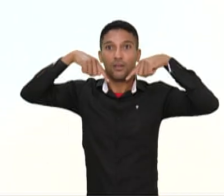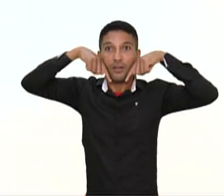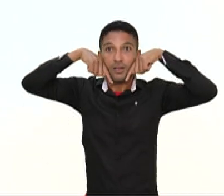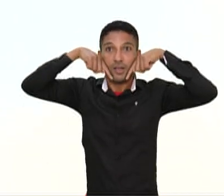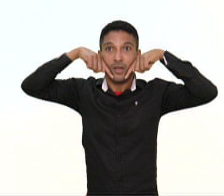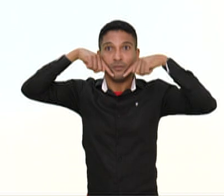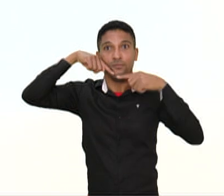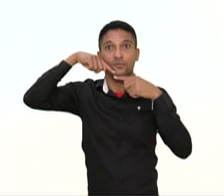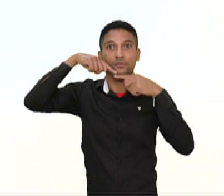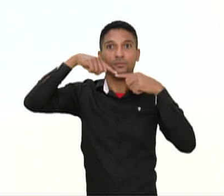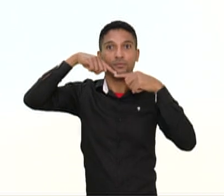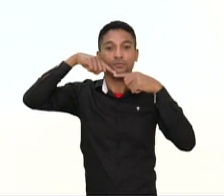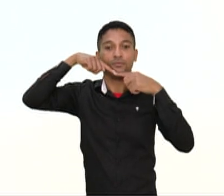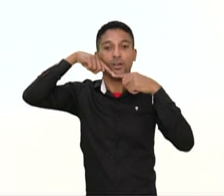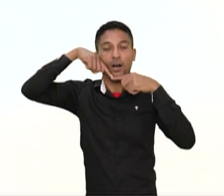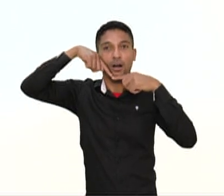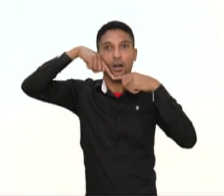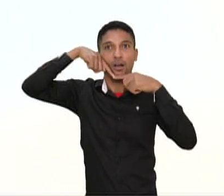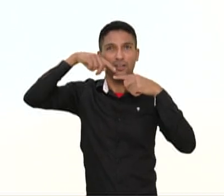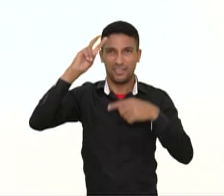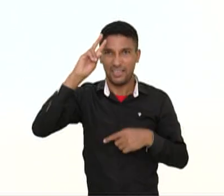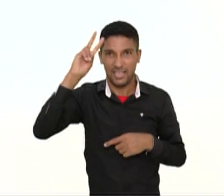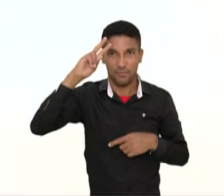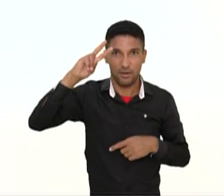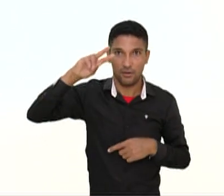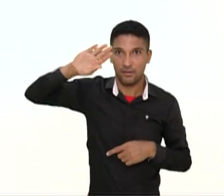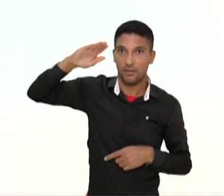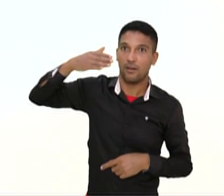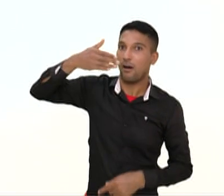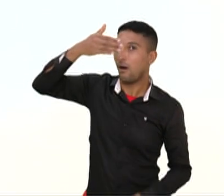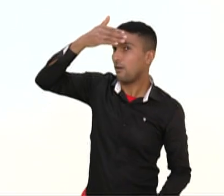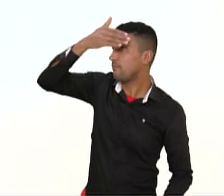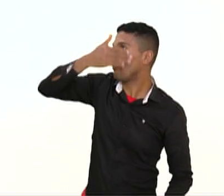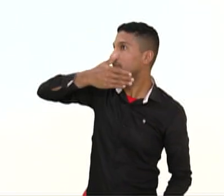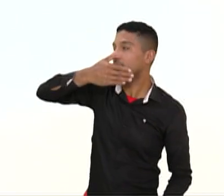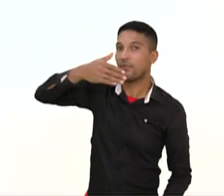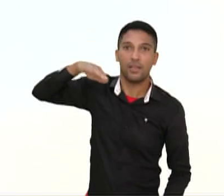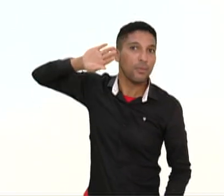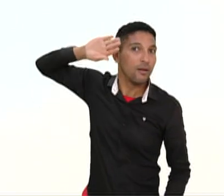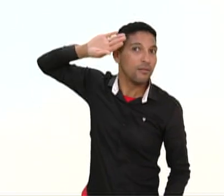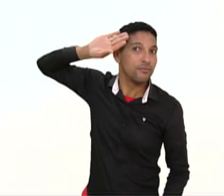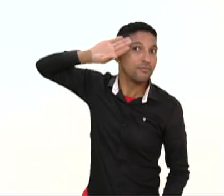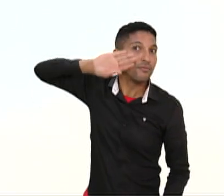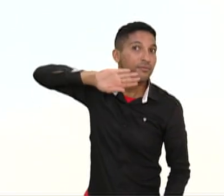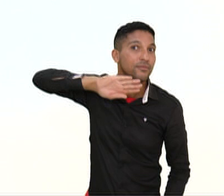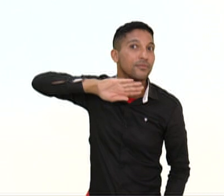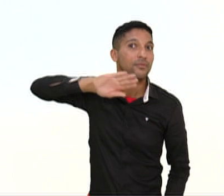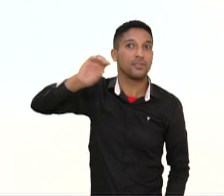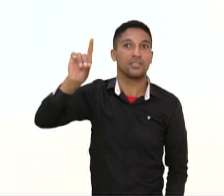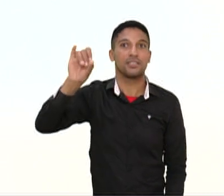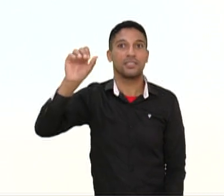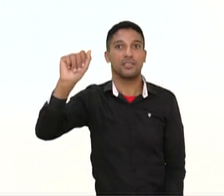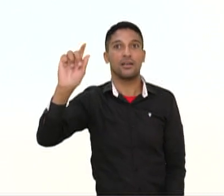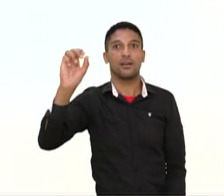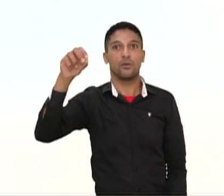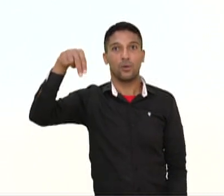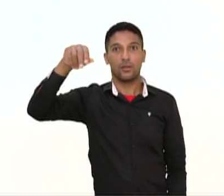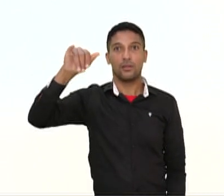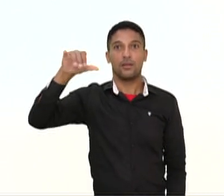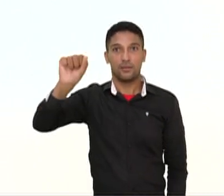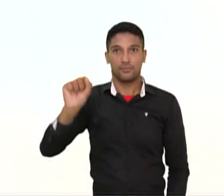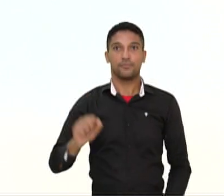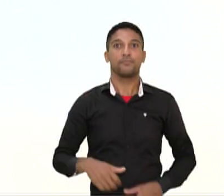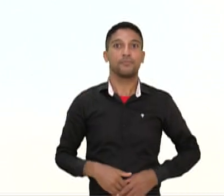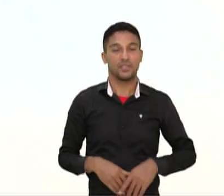que formam estrelas? E fizemos alguns exercícios, ok? Na aula de hoje, nós vamos trabalhar